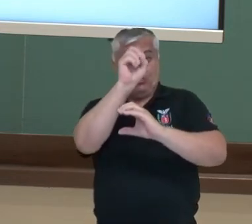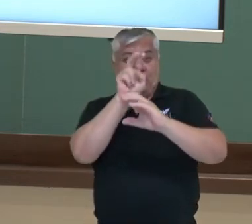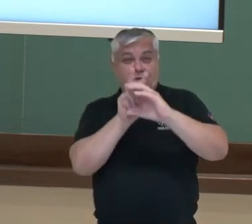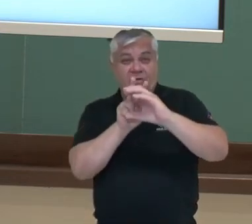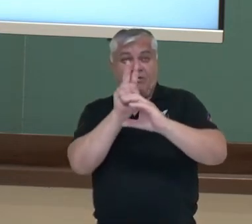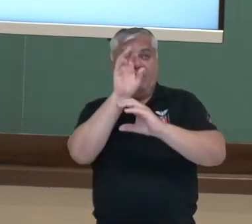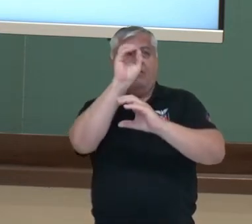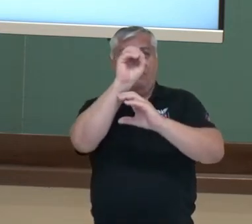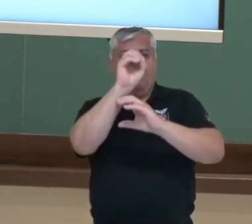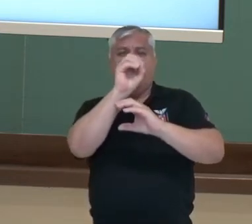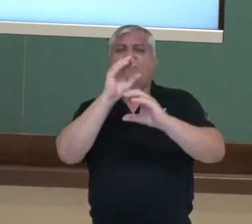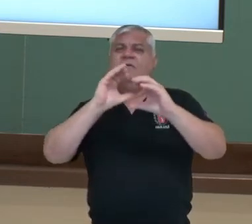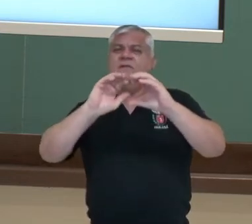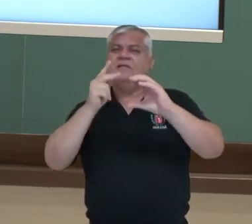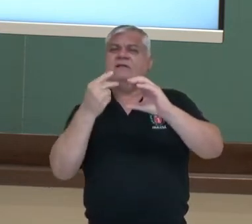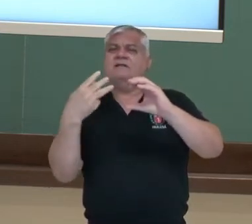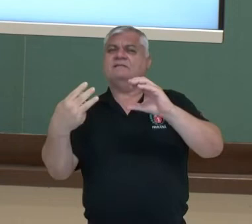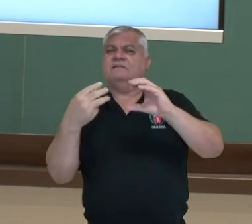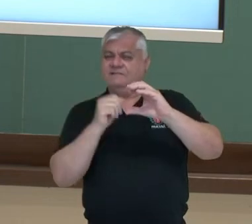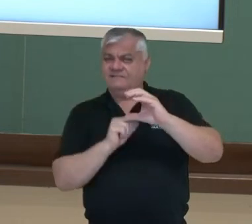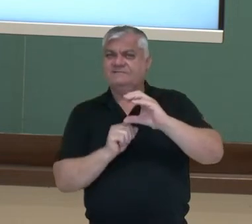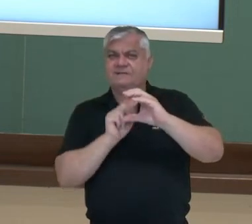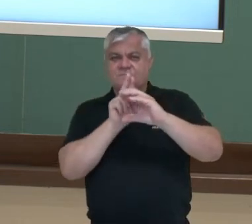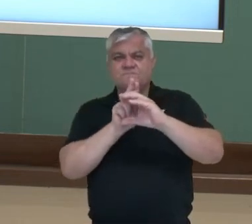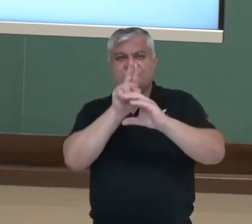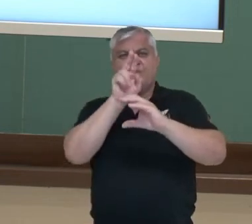E aí nós vamos obter aí